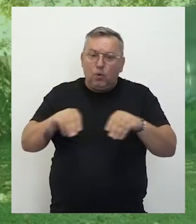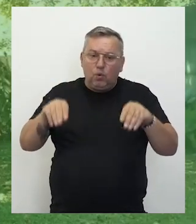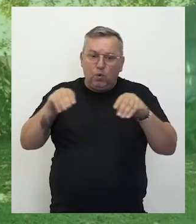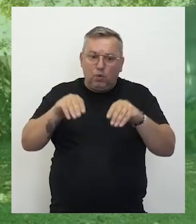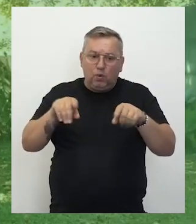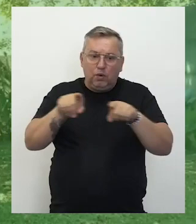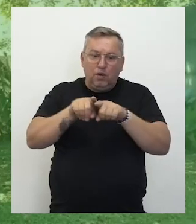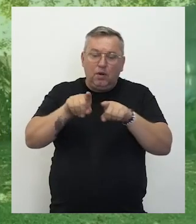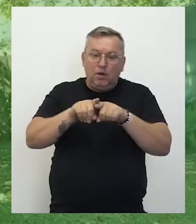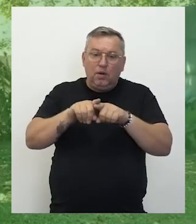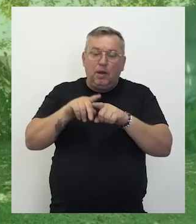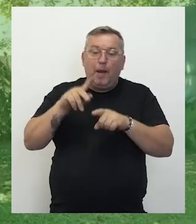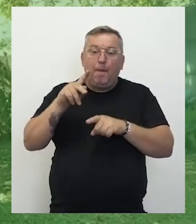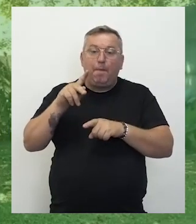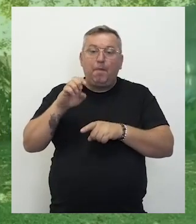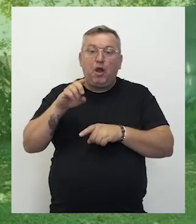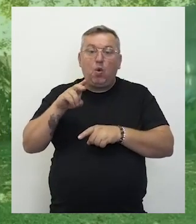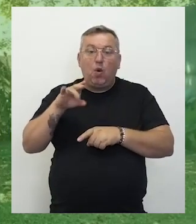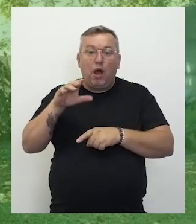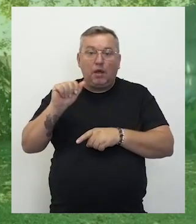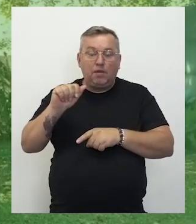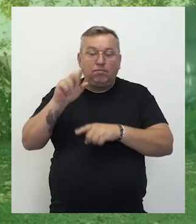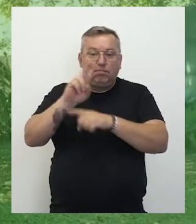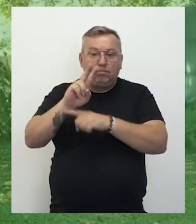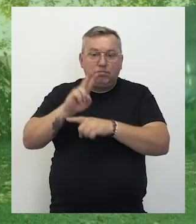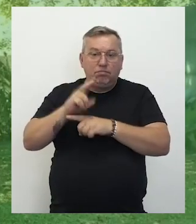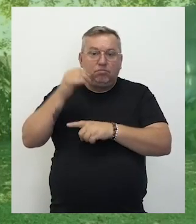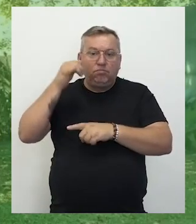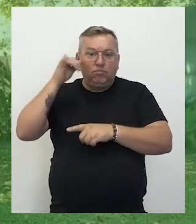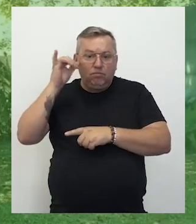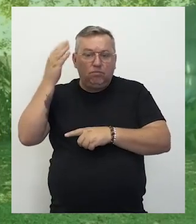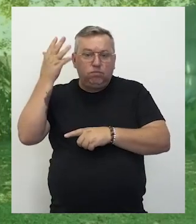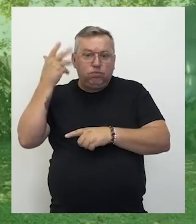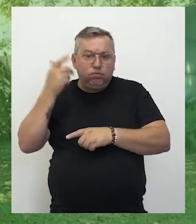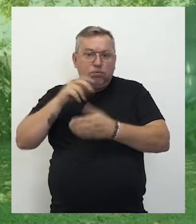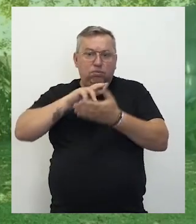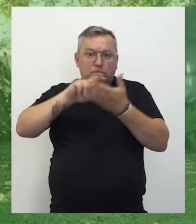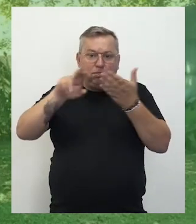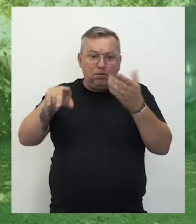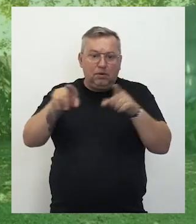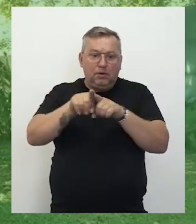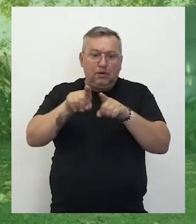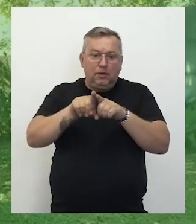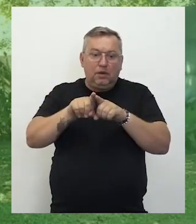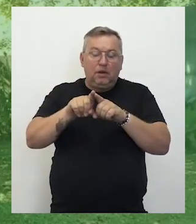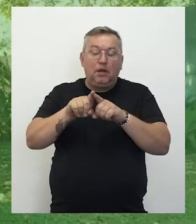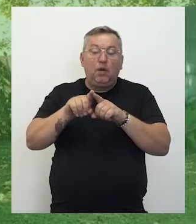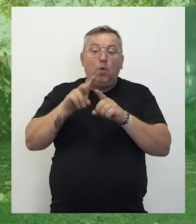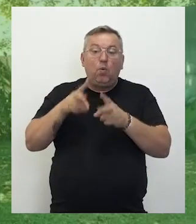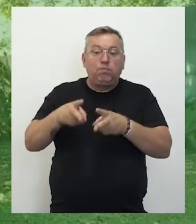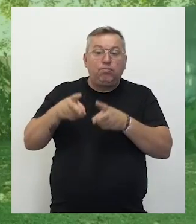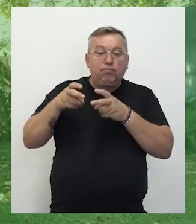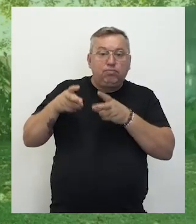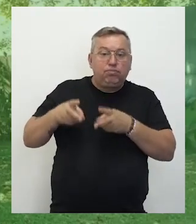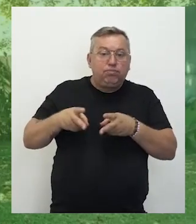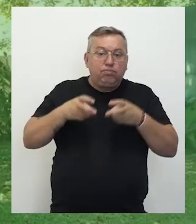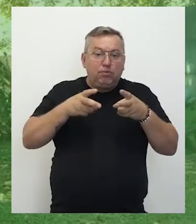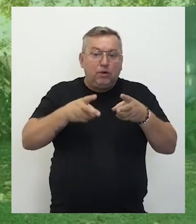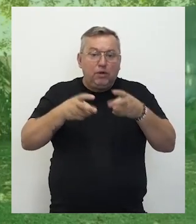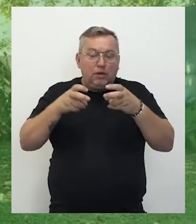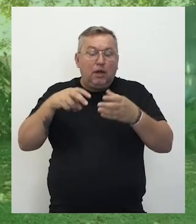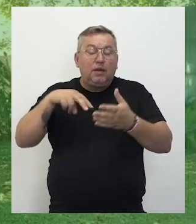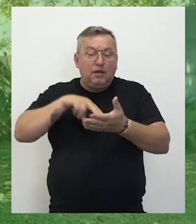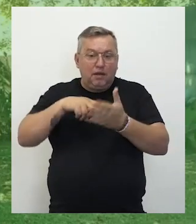a pecuária, que é a criação de animais para o consumo, e o extrativismo, que significa